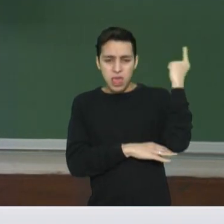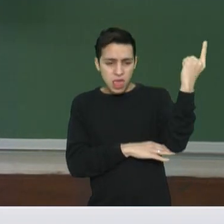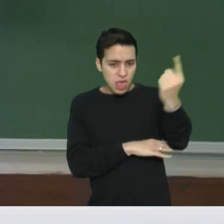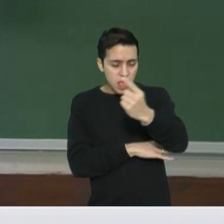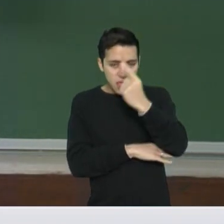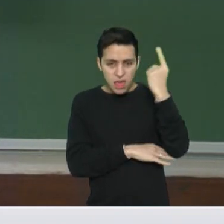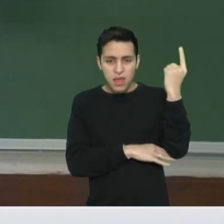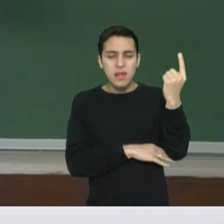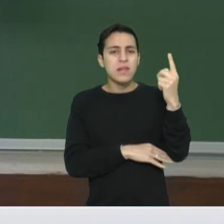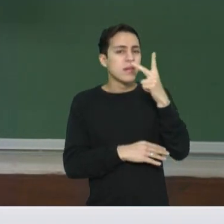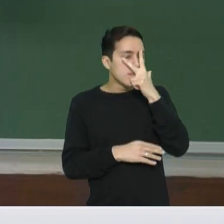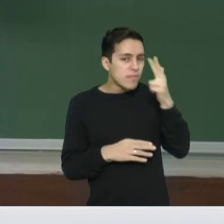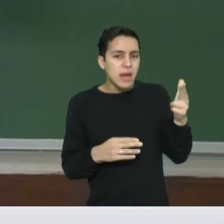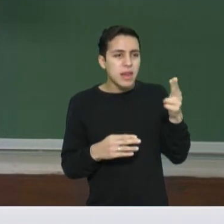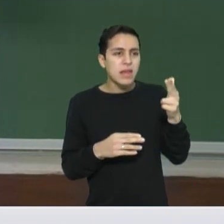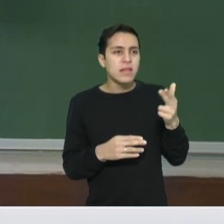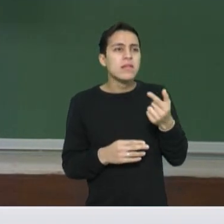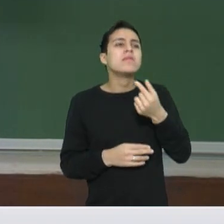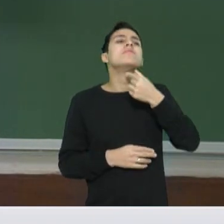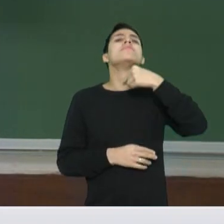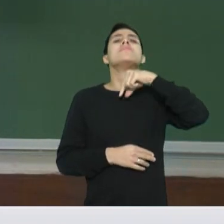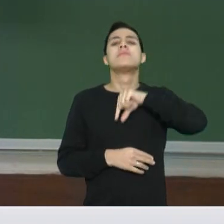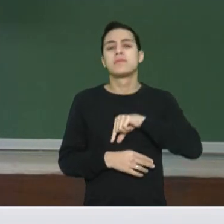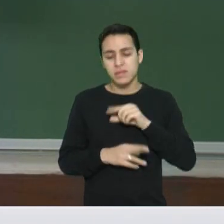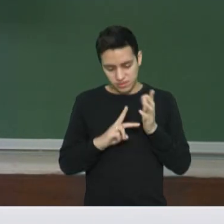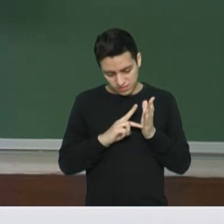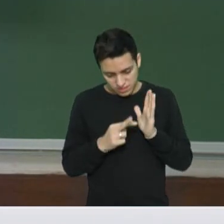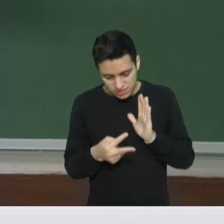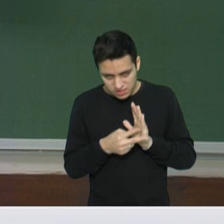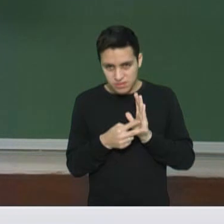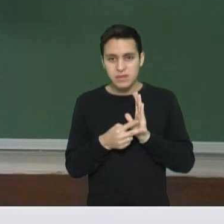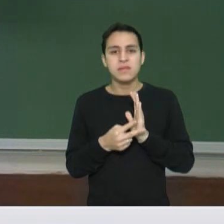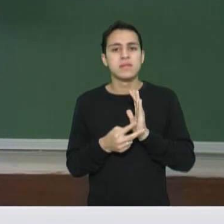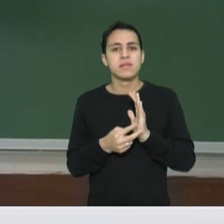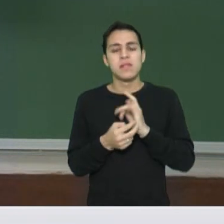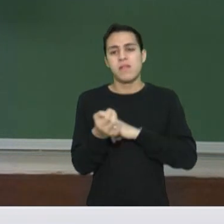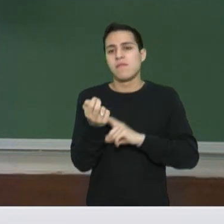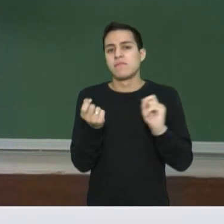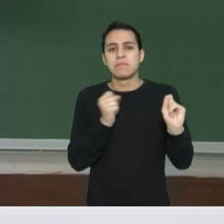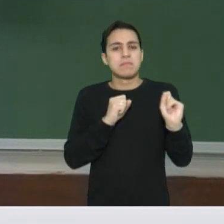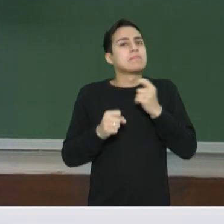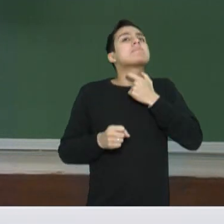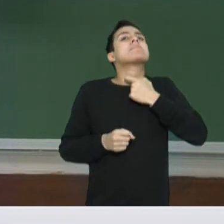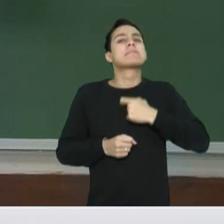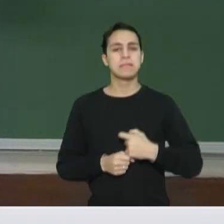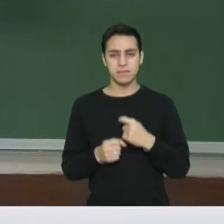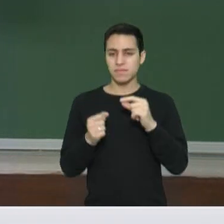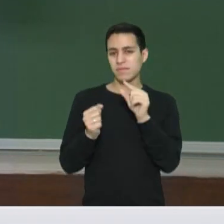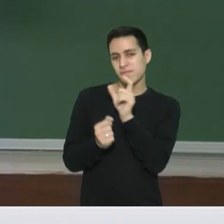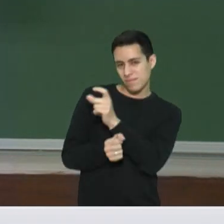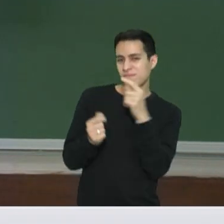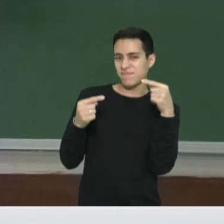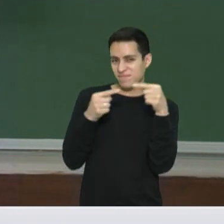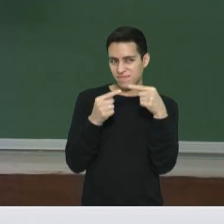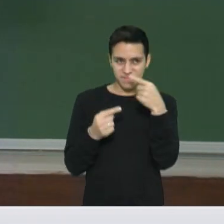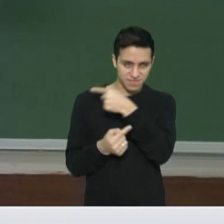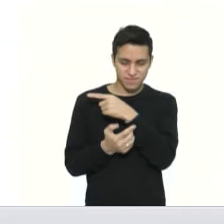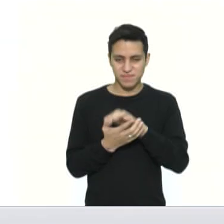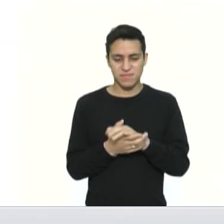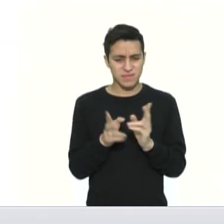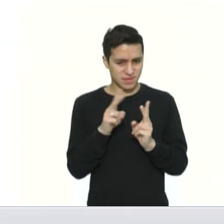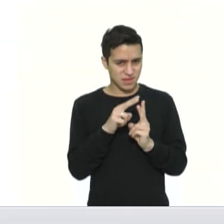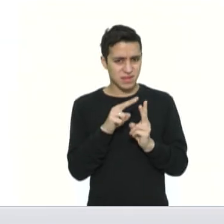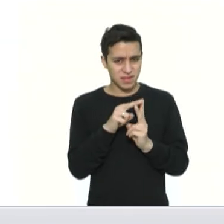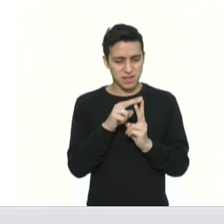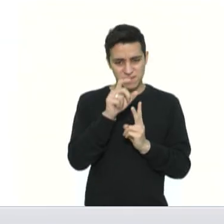do engolir aí, do punk, no sentido de quando a gente fica nervoso, tipo, nossa, o que que eu fiz, né? Então veja que você tem